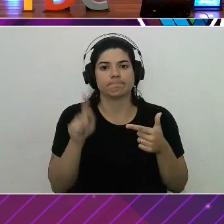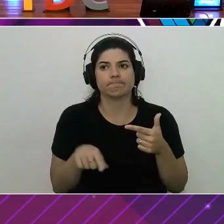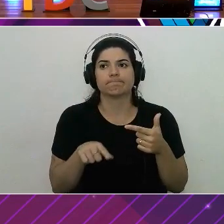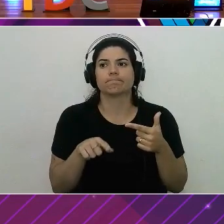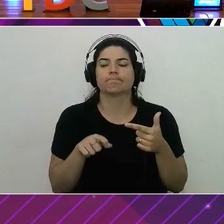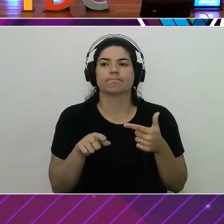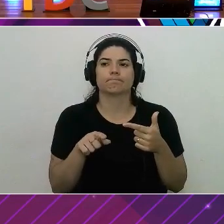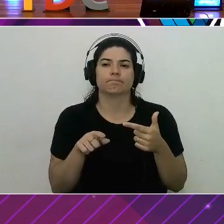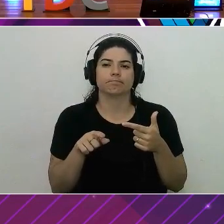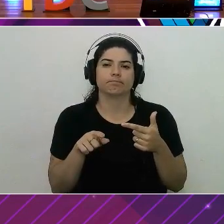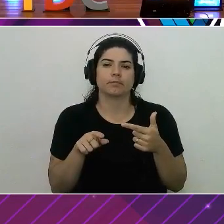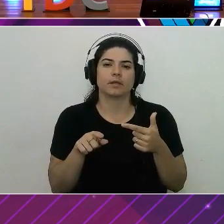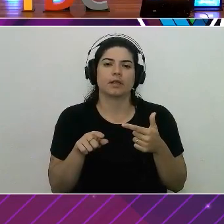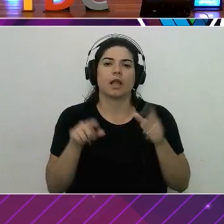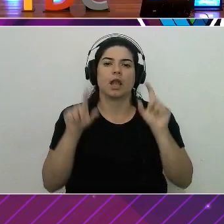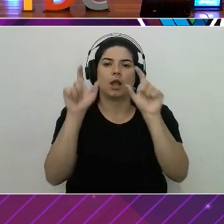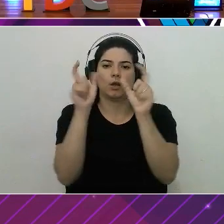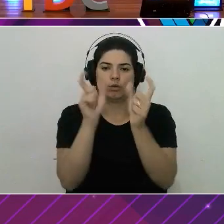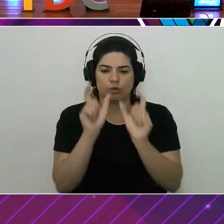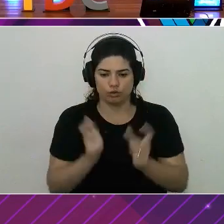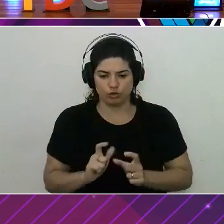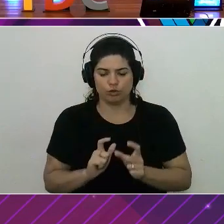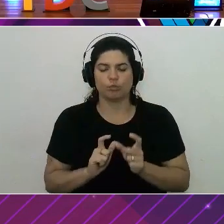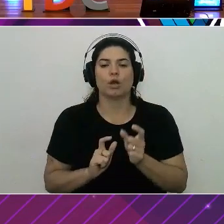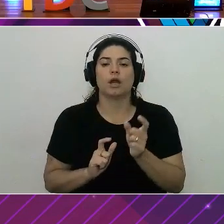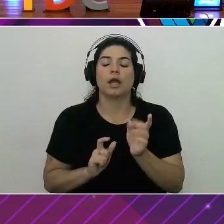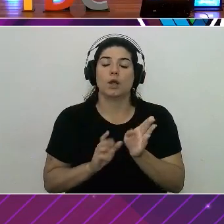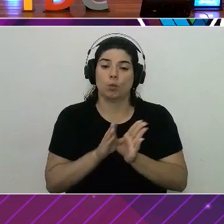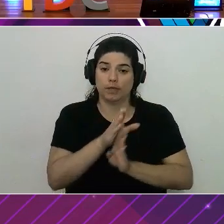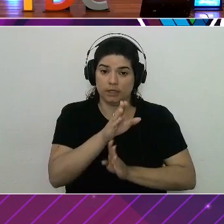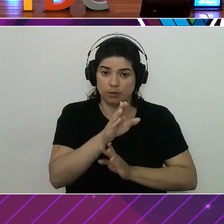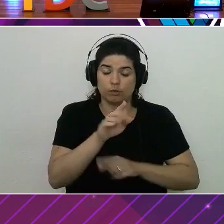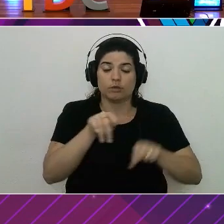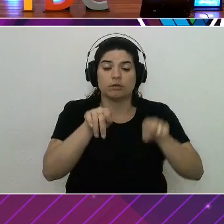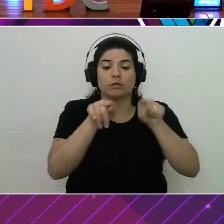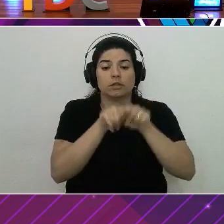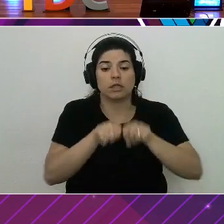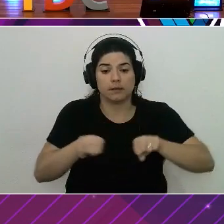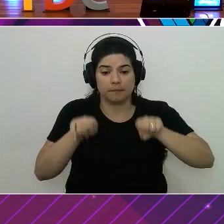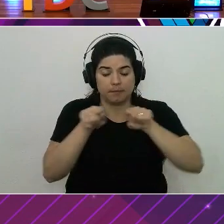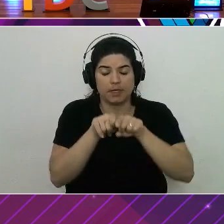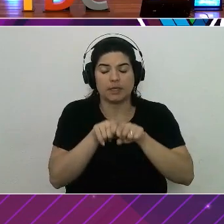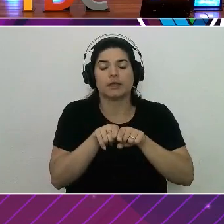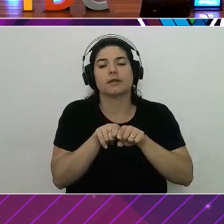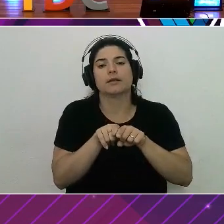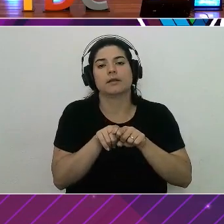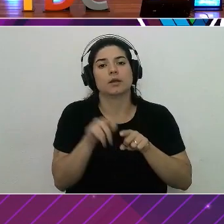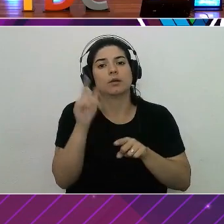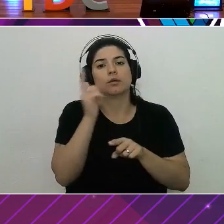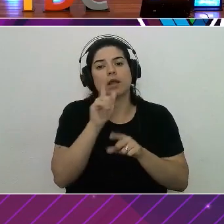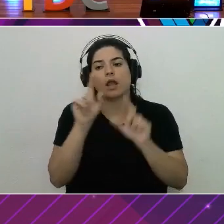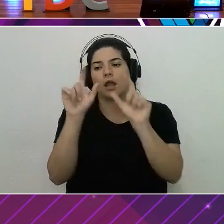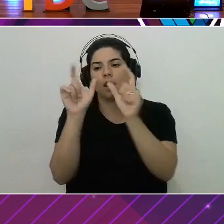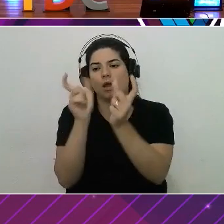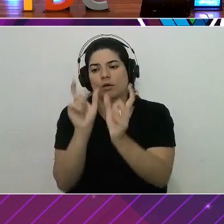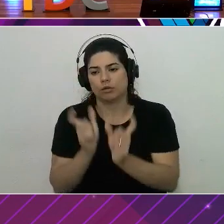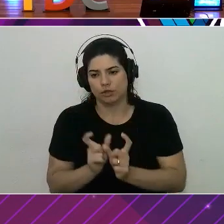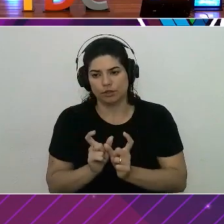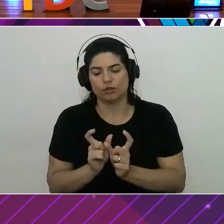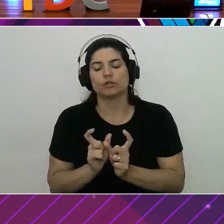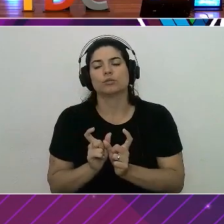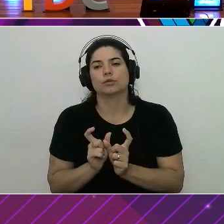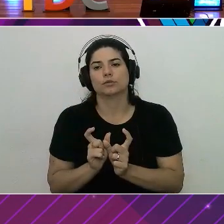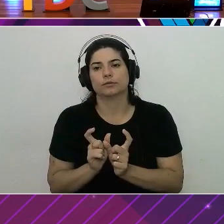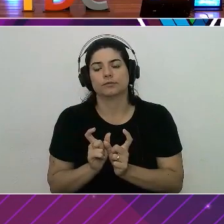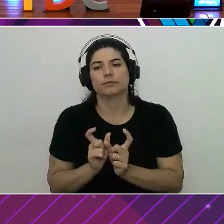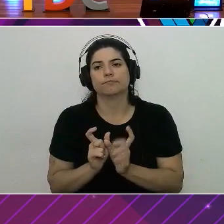algoritmos de recomendação e também com algoritmos de.